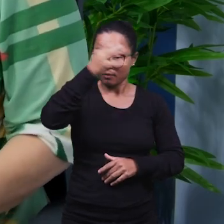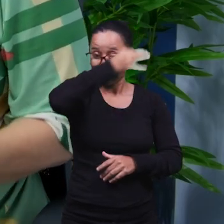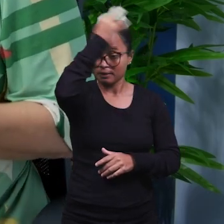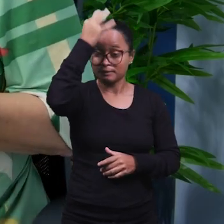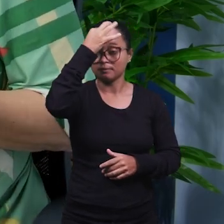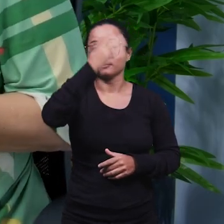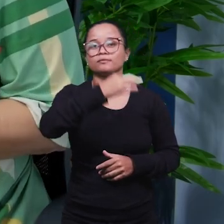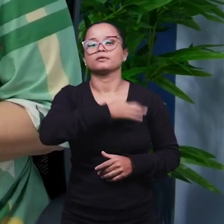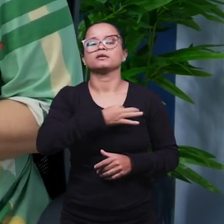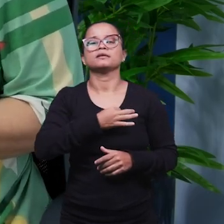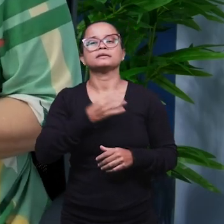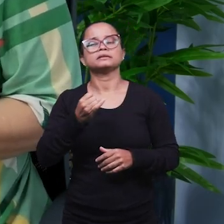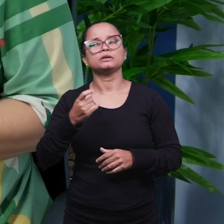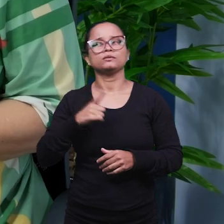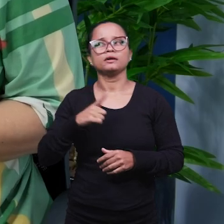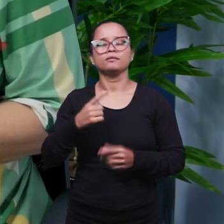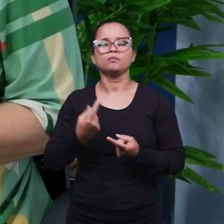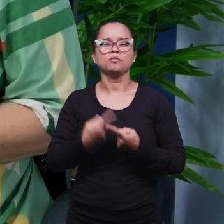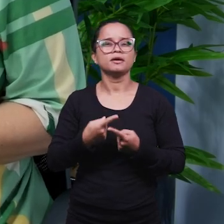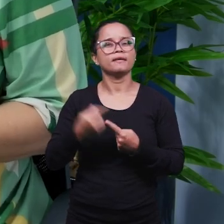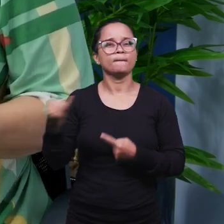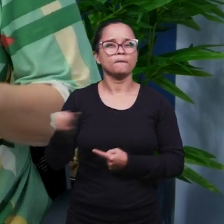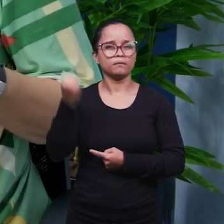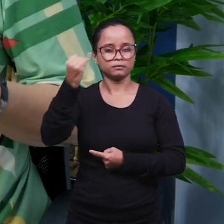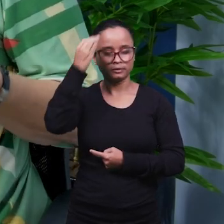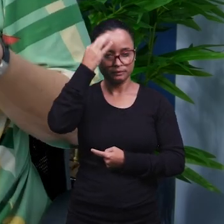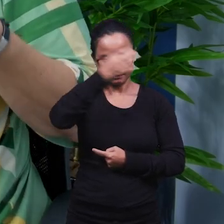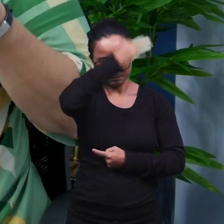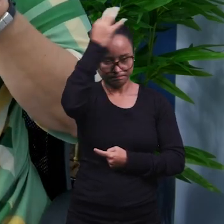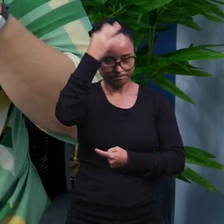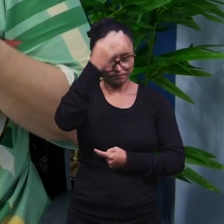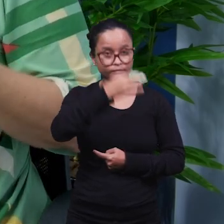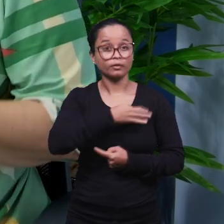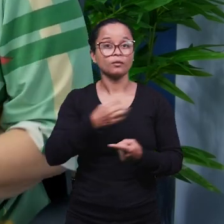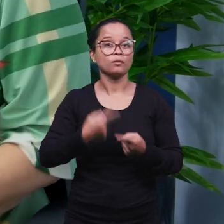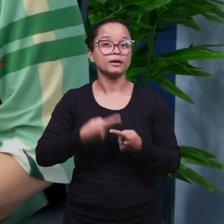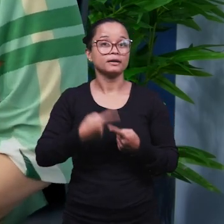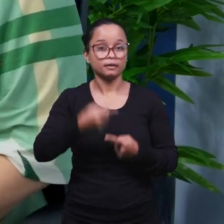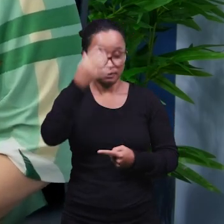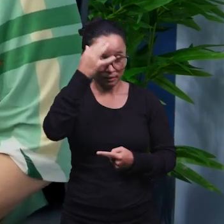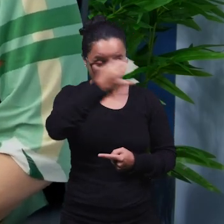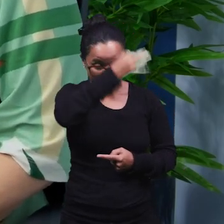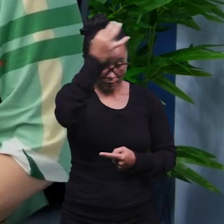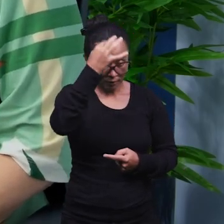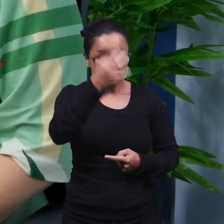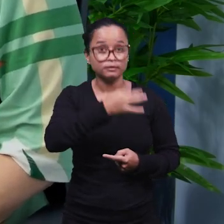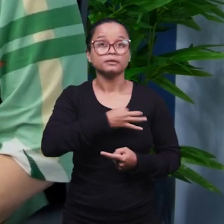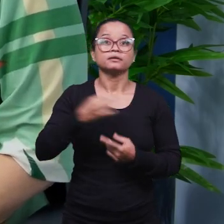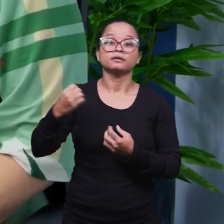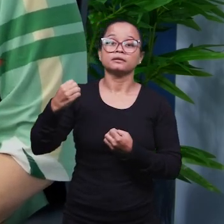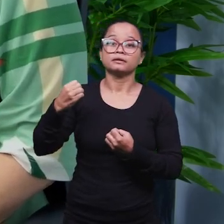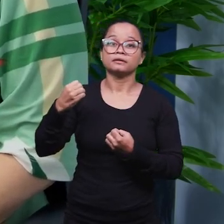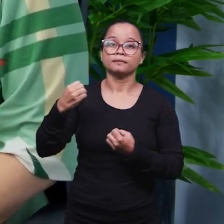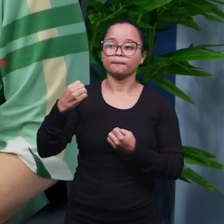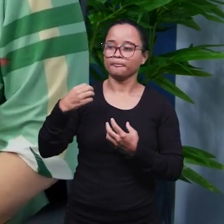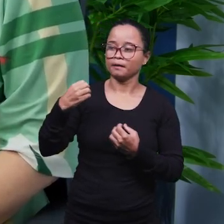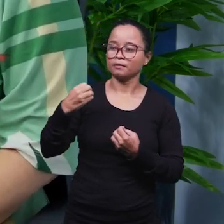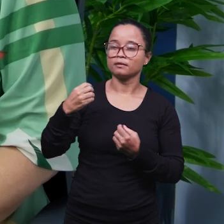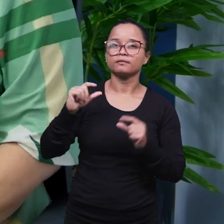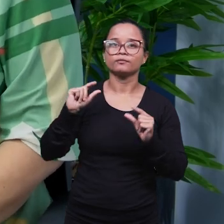que é importante o batismo com o Espírito Santo? Porque é o Espírito Santo quem me ensina o quê? Aqui,